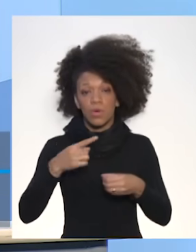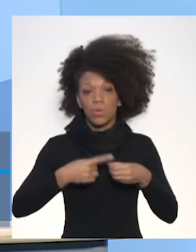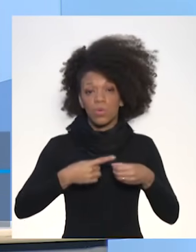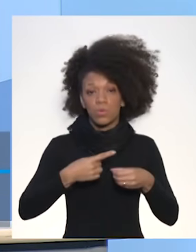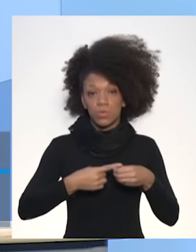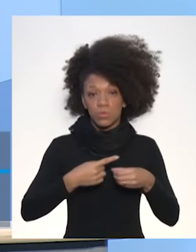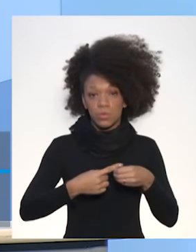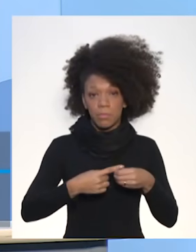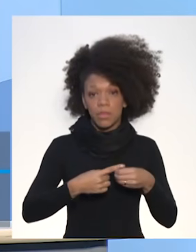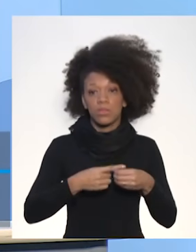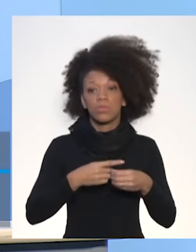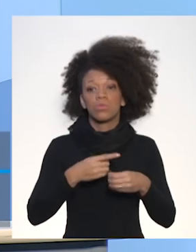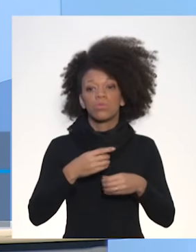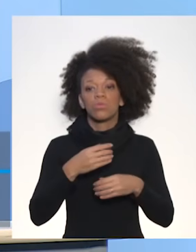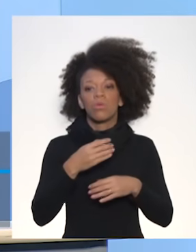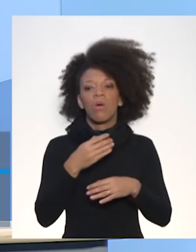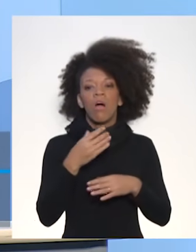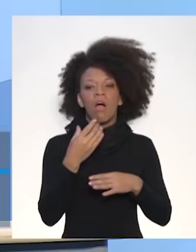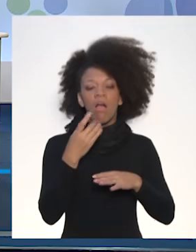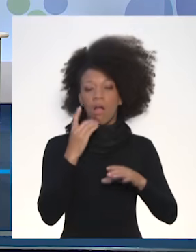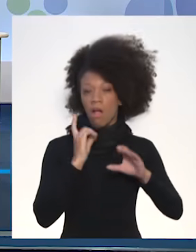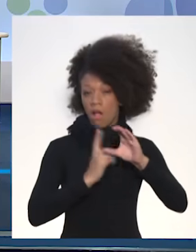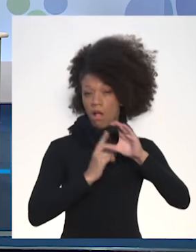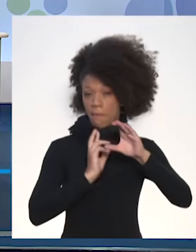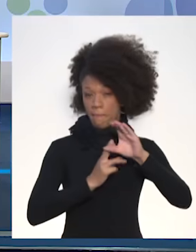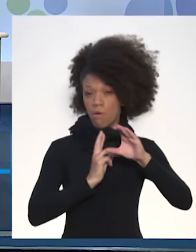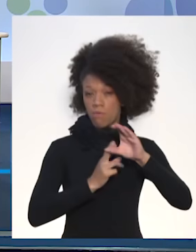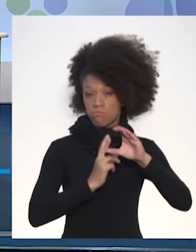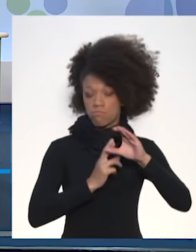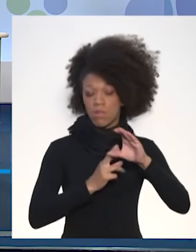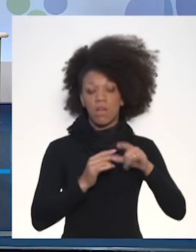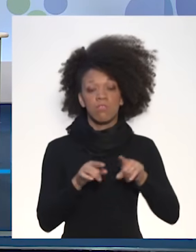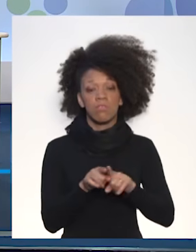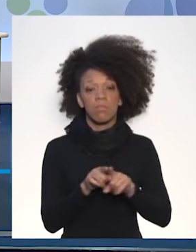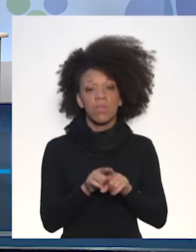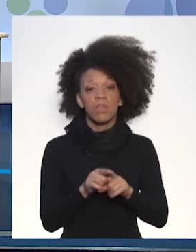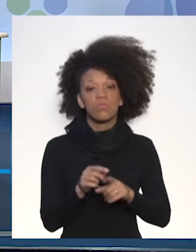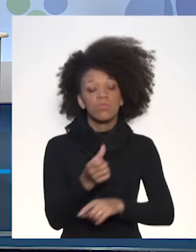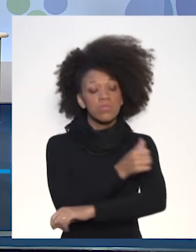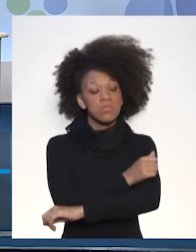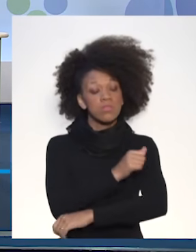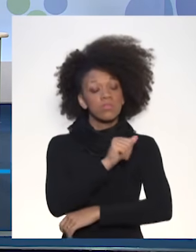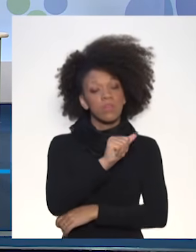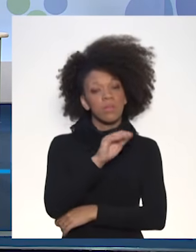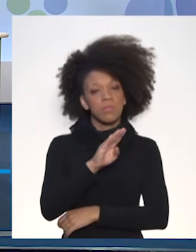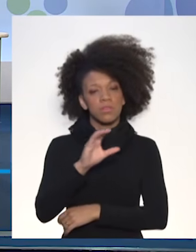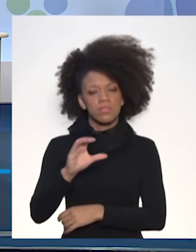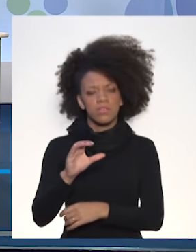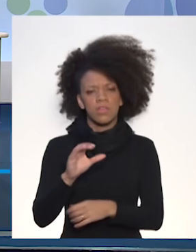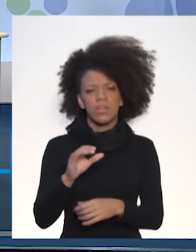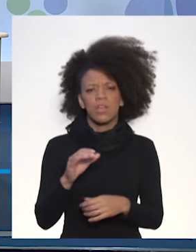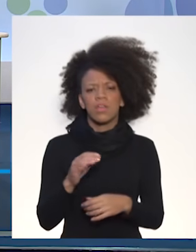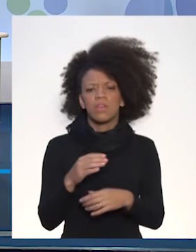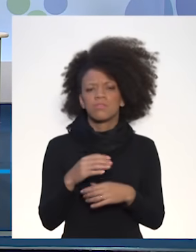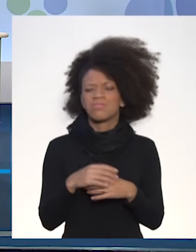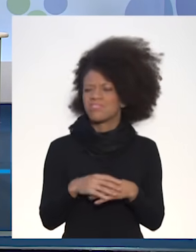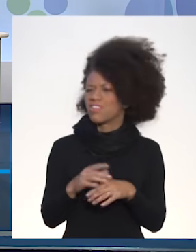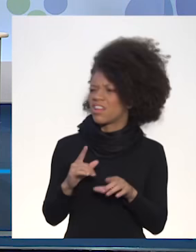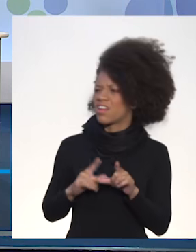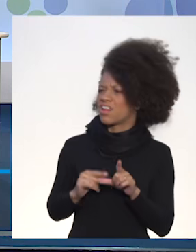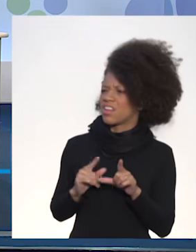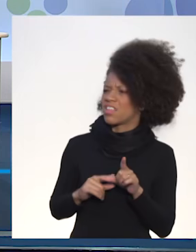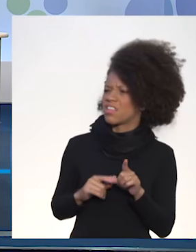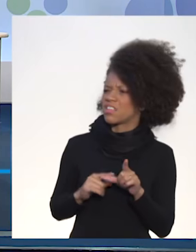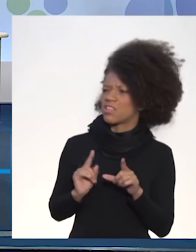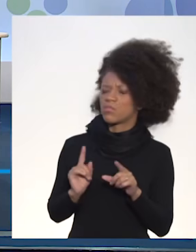Redondo. Os alunos do sexto, A, B e C, lá que estão com o professor Marcel. A letra, não tem letra, né?